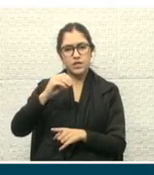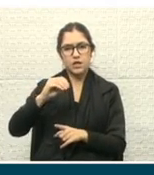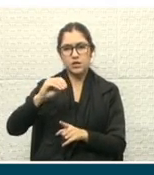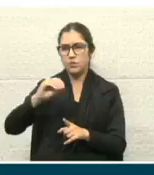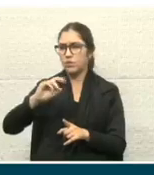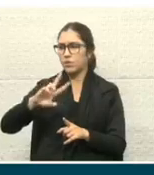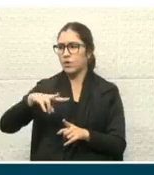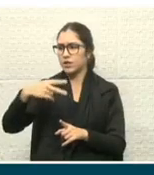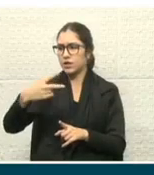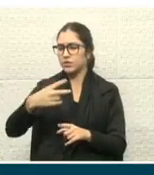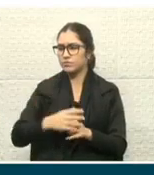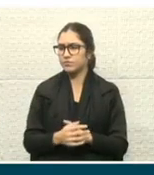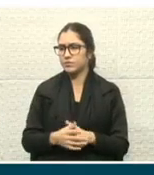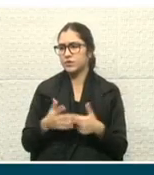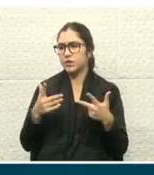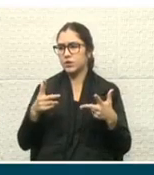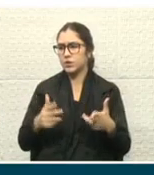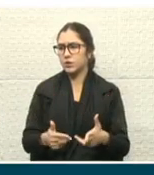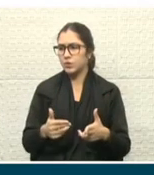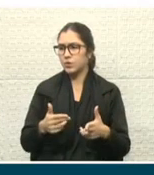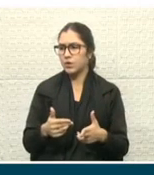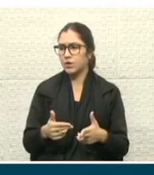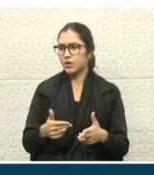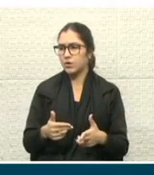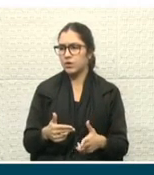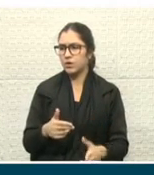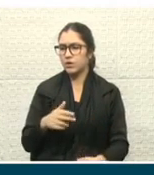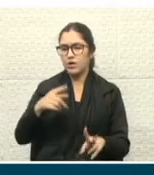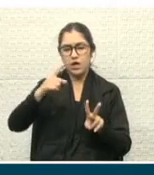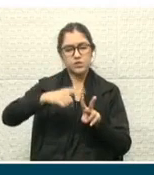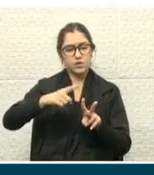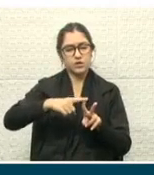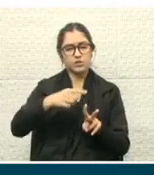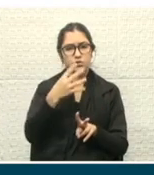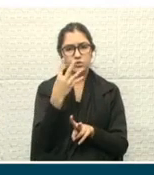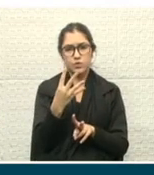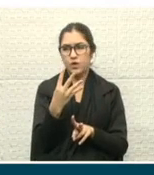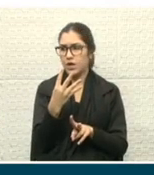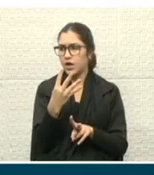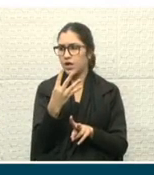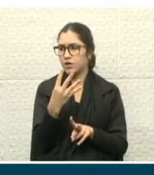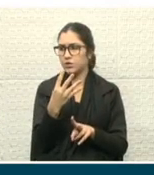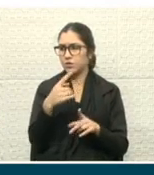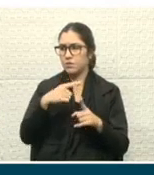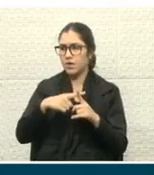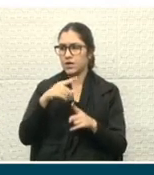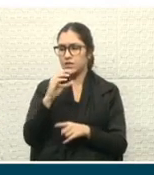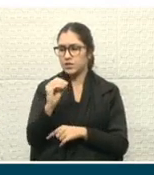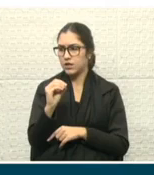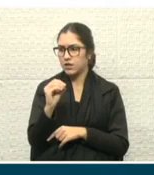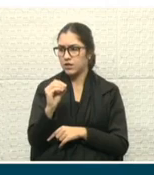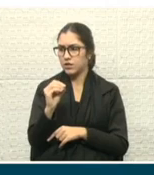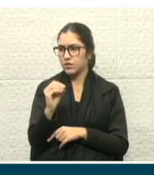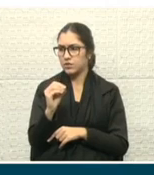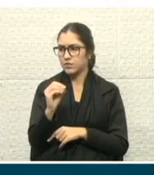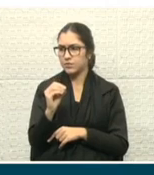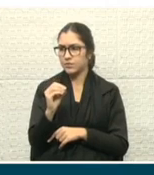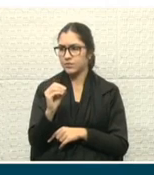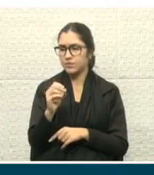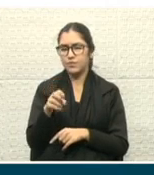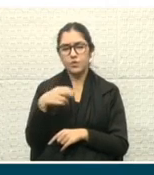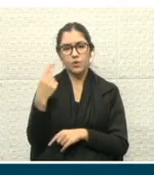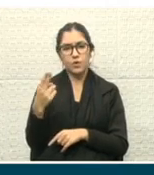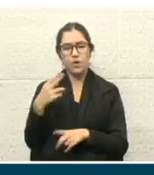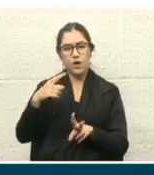quadrado. Então, vai ser a raiz de 4 mais 0,